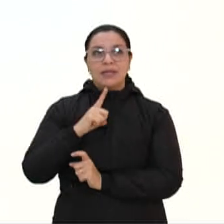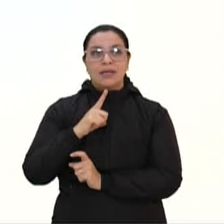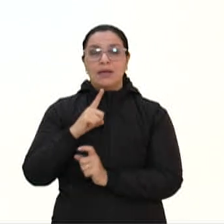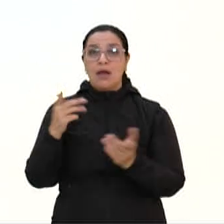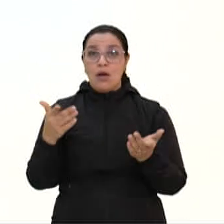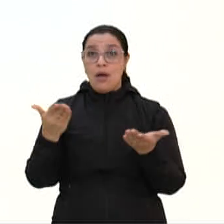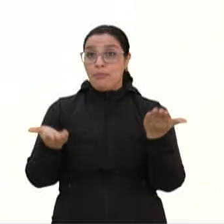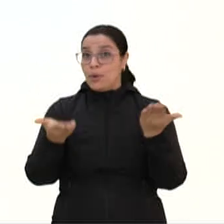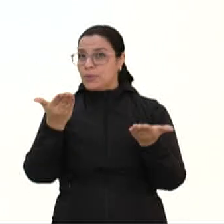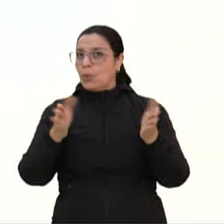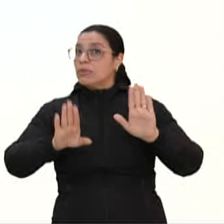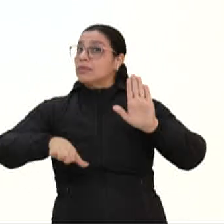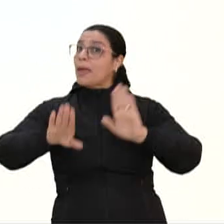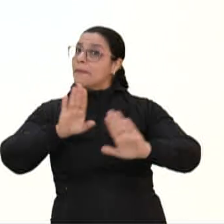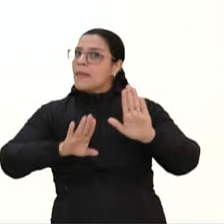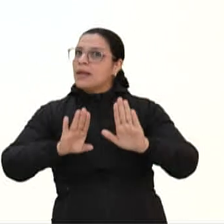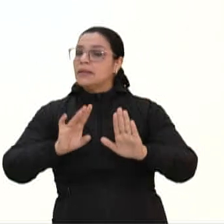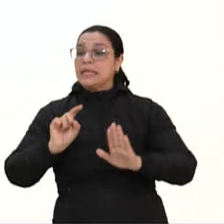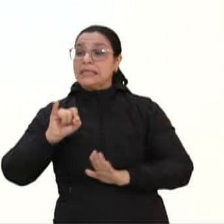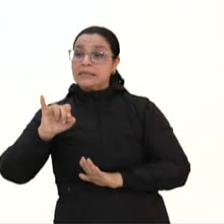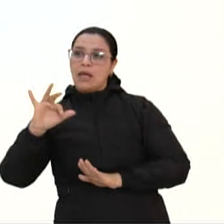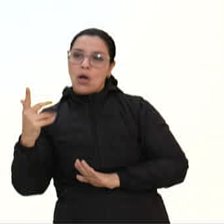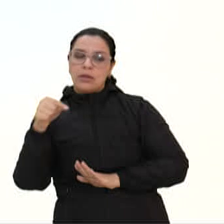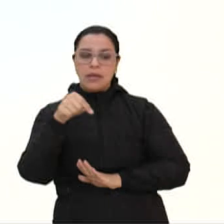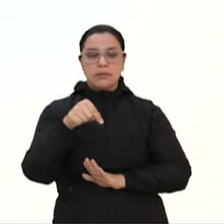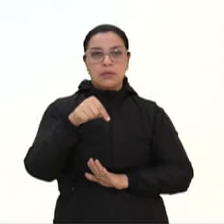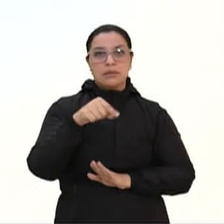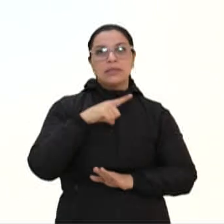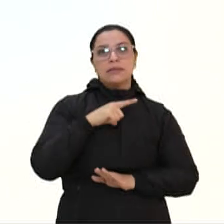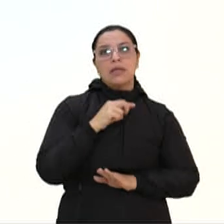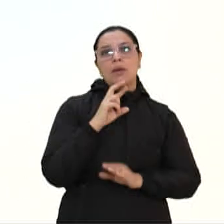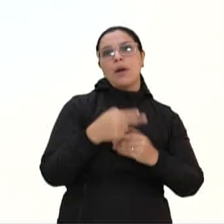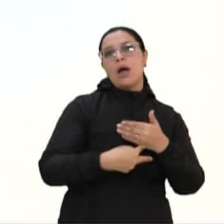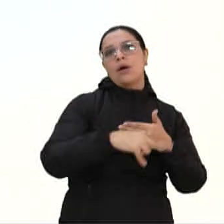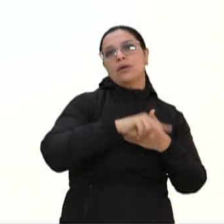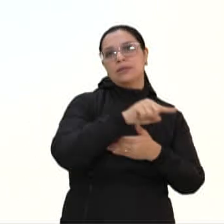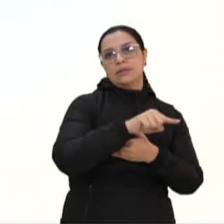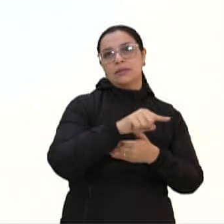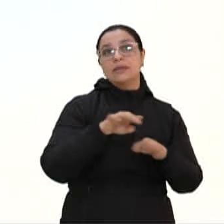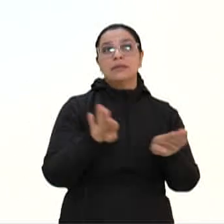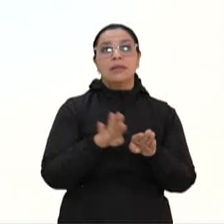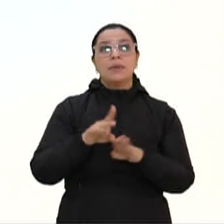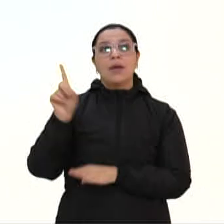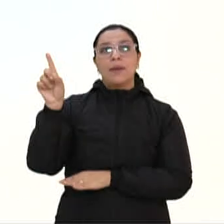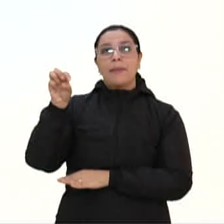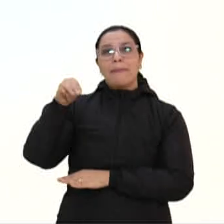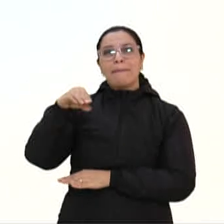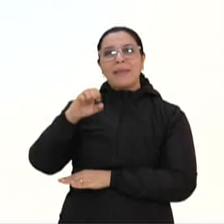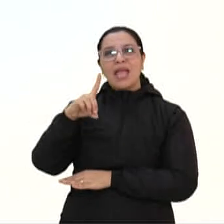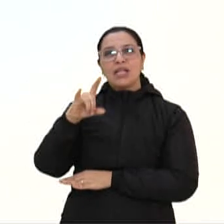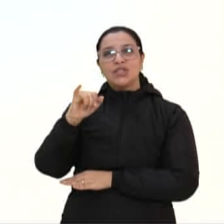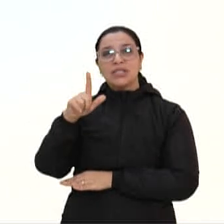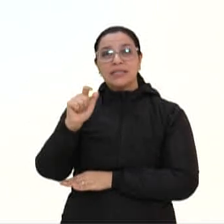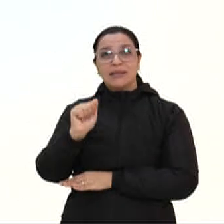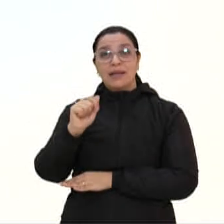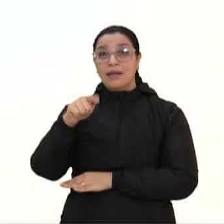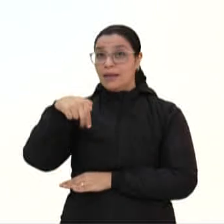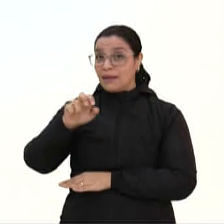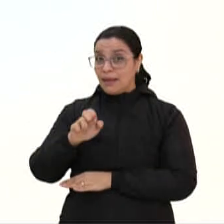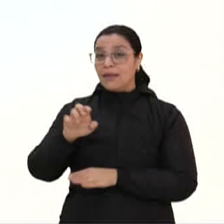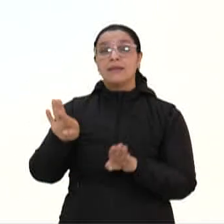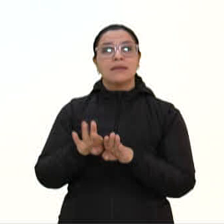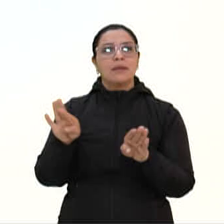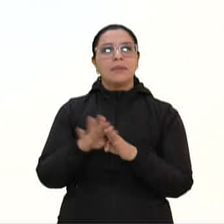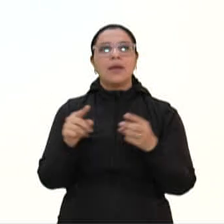que está lá naquela frase, mas eu posso usar à medida que, eu posso usar ao passo que,